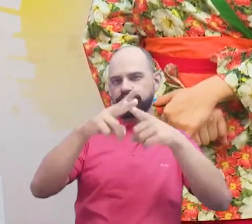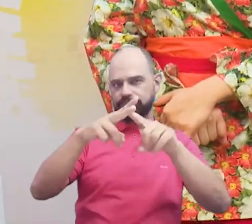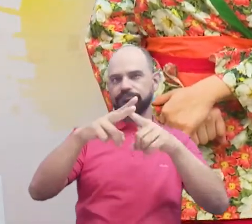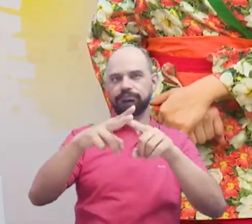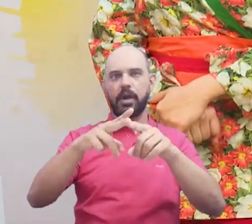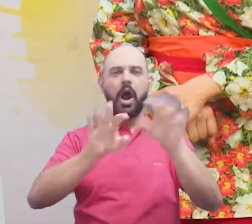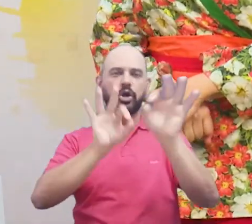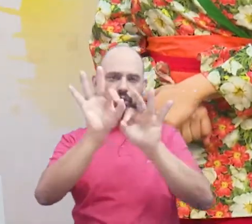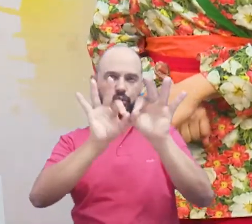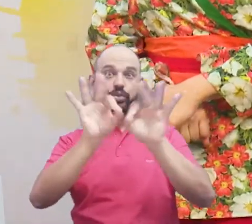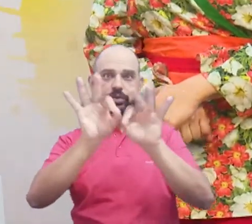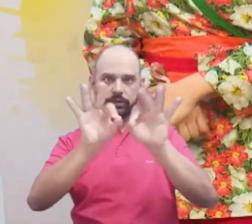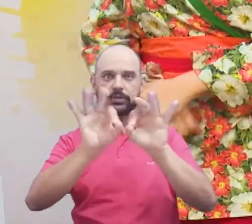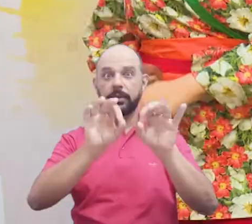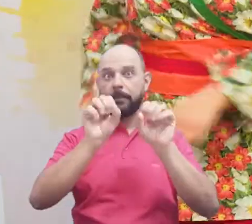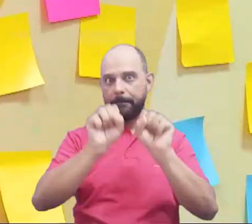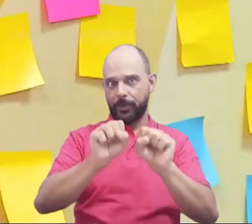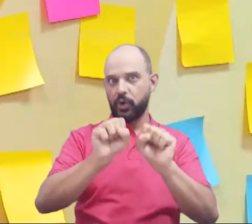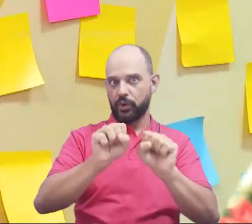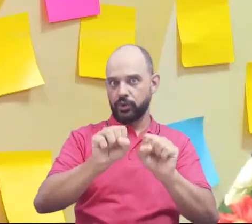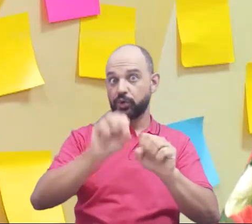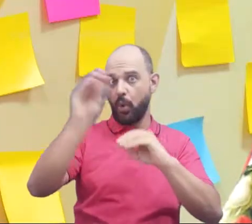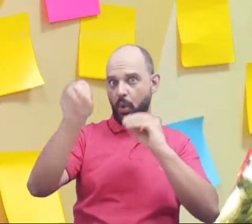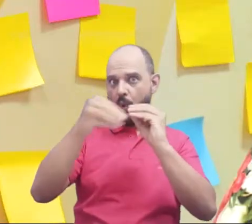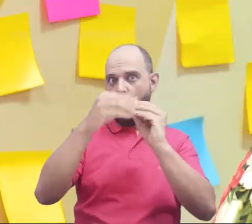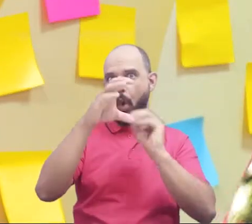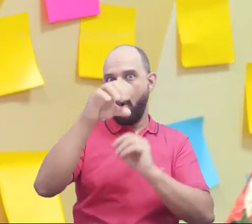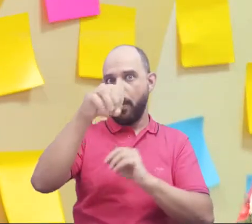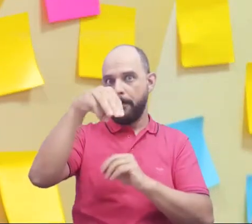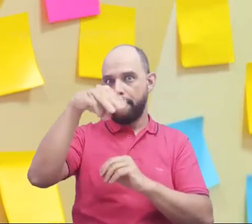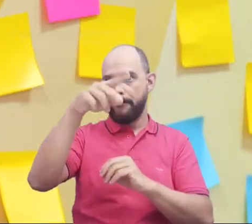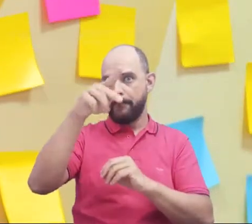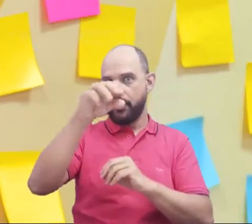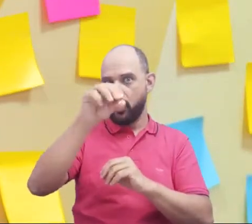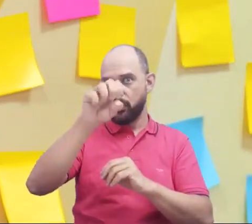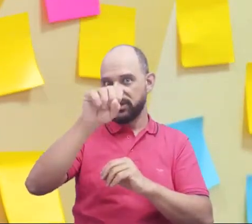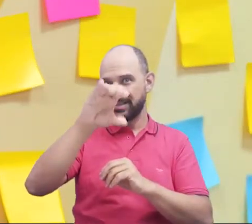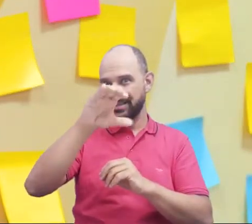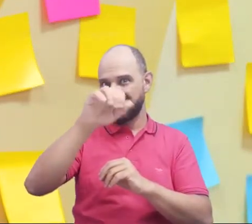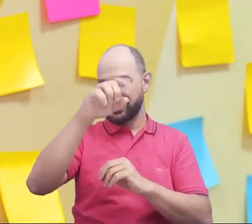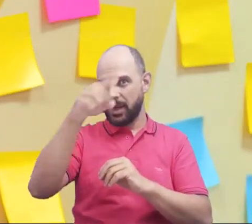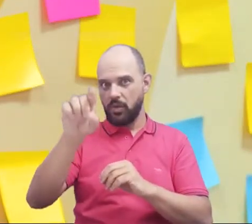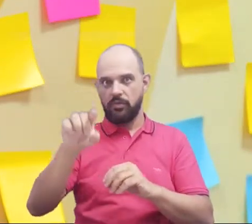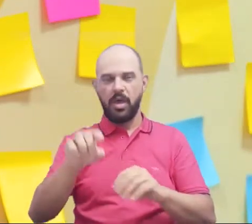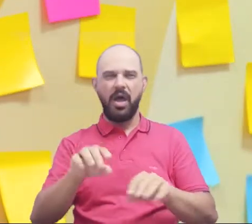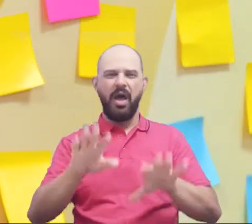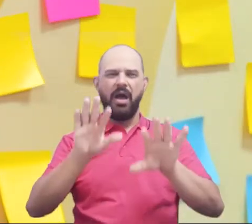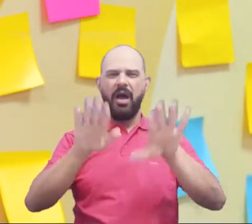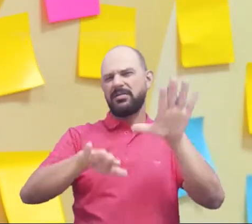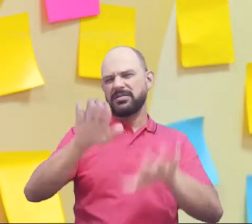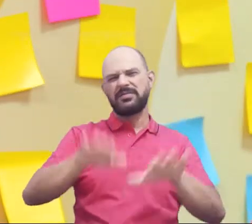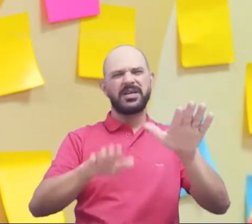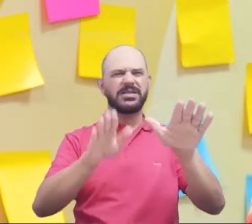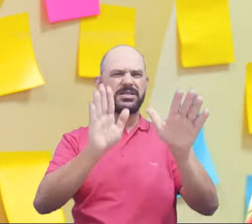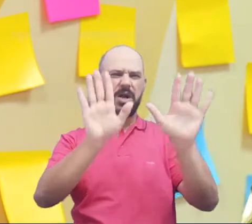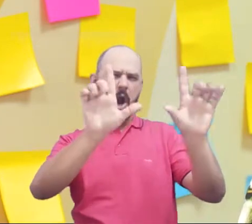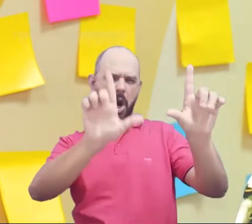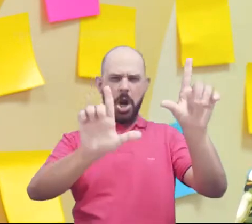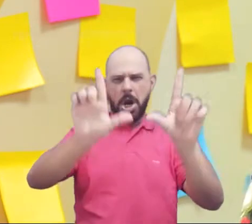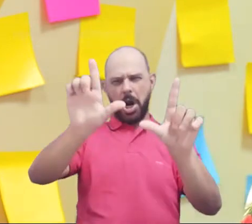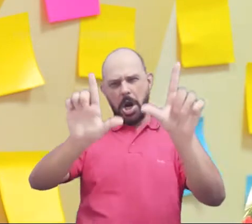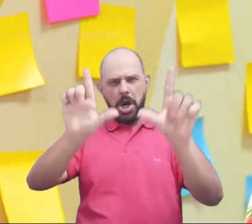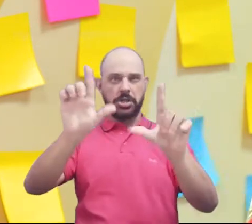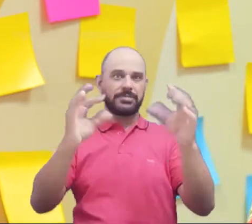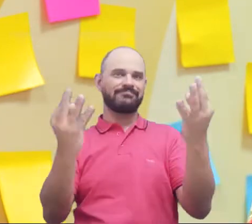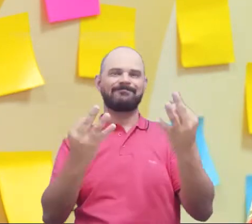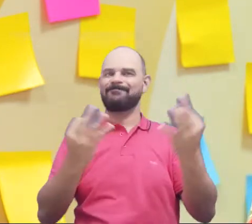ajustar nossa composição. Nem sempre conseguimos enquadrar de forma correta no momento da foto. Por isso,